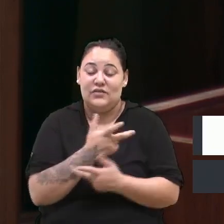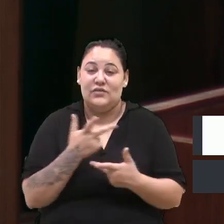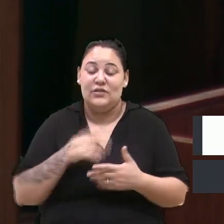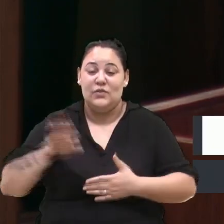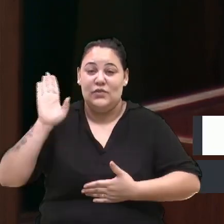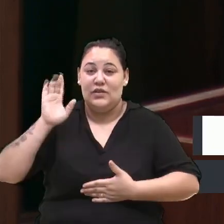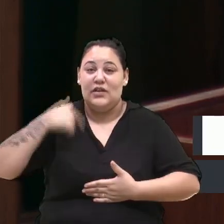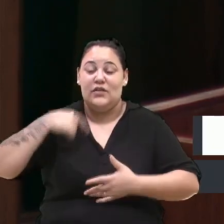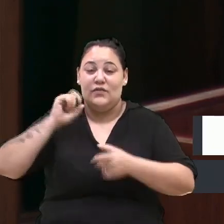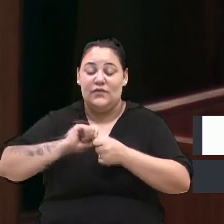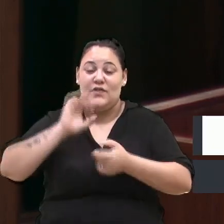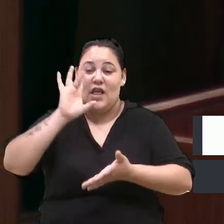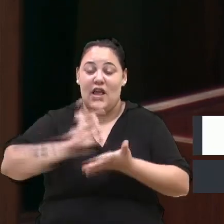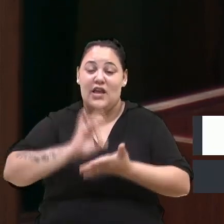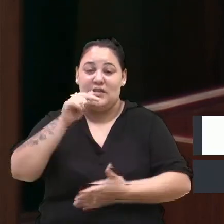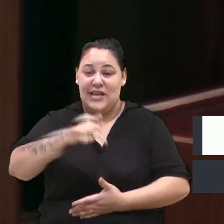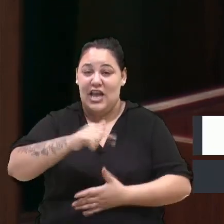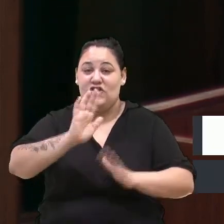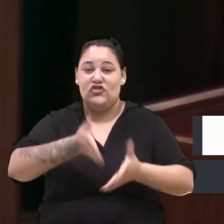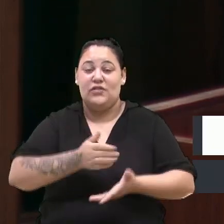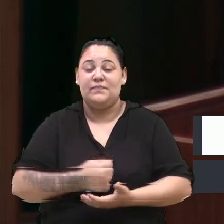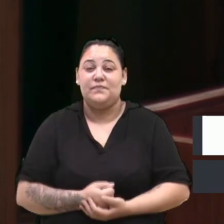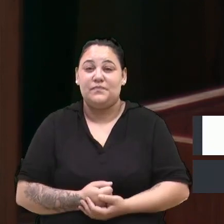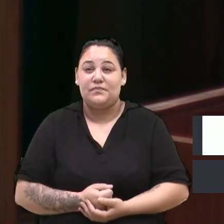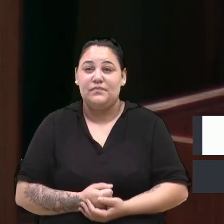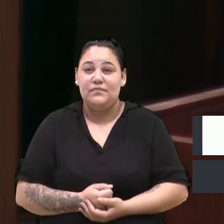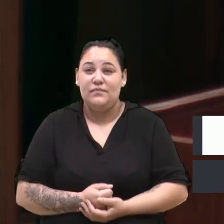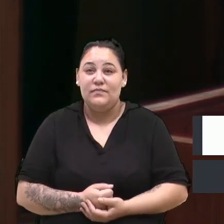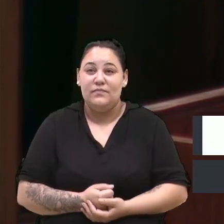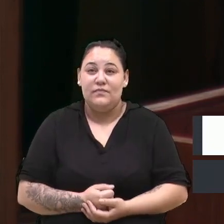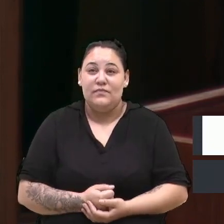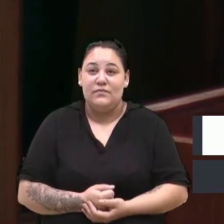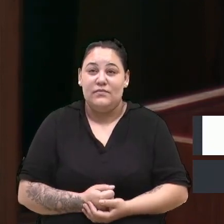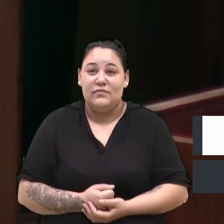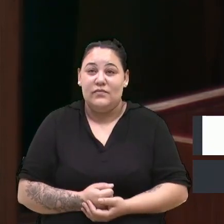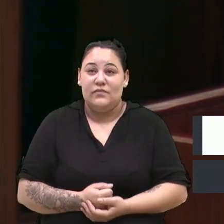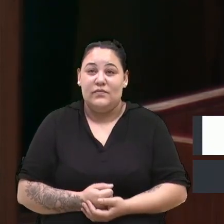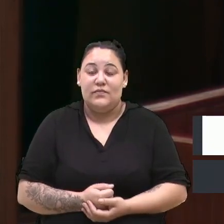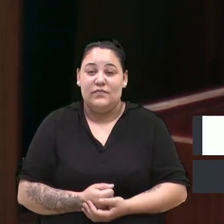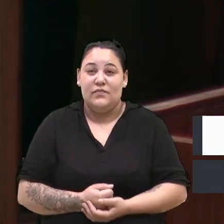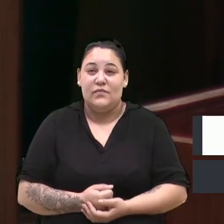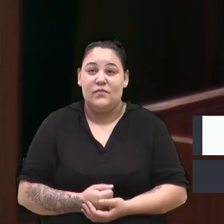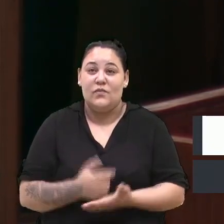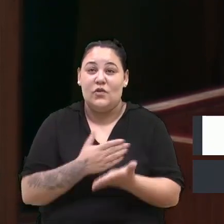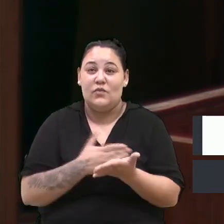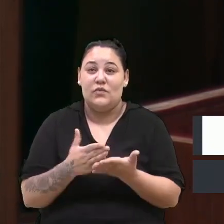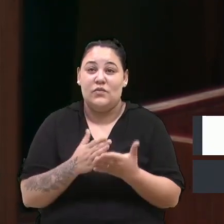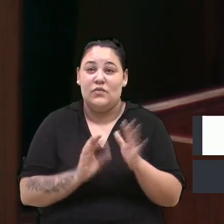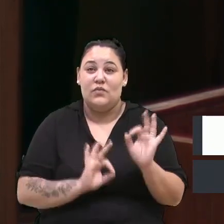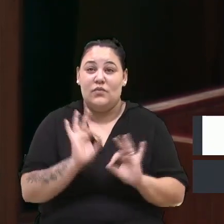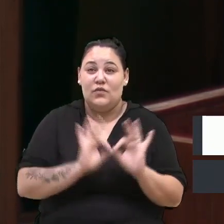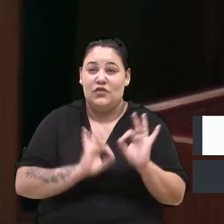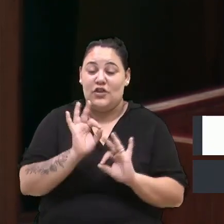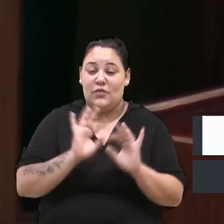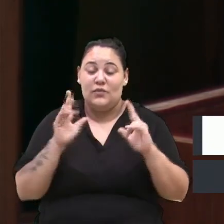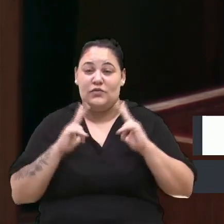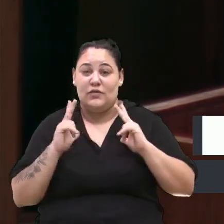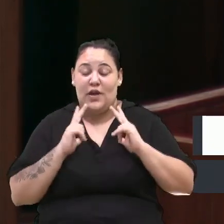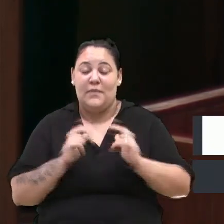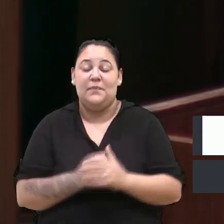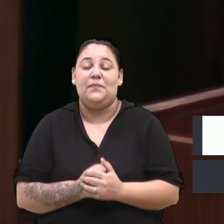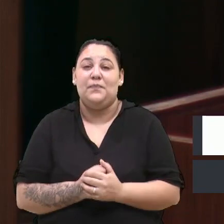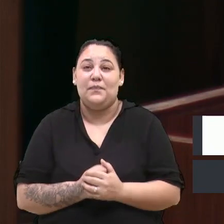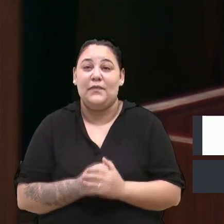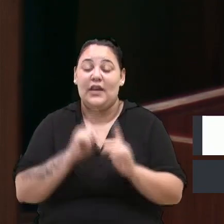promessas cumpridas. Vamos lá então. Vou iniciar pelo projeto pessoal, né? Que